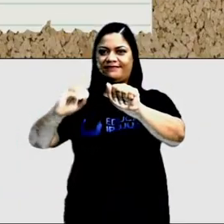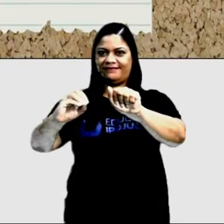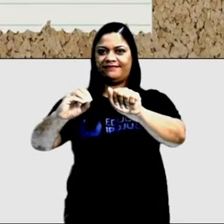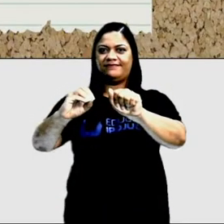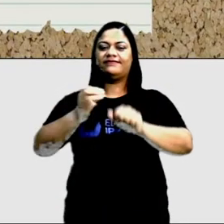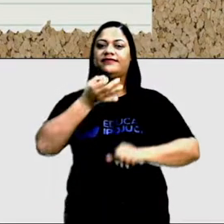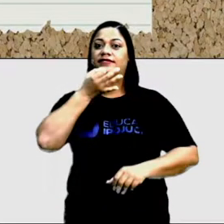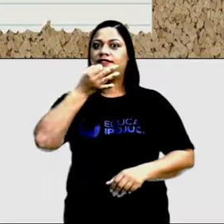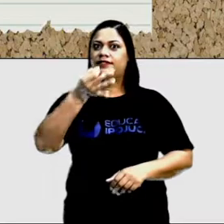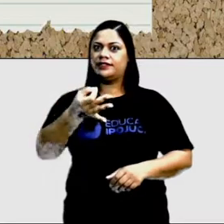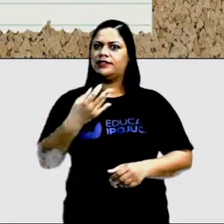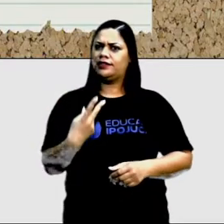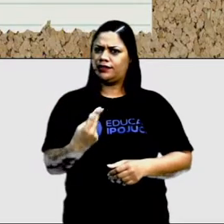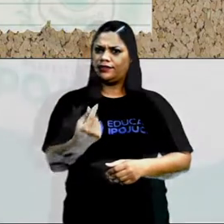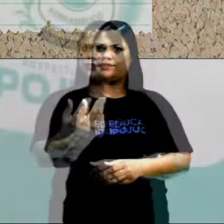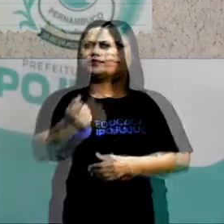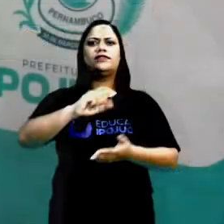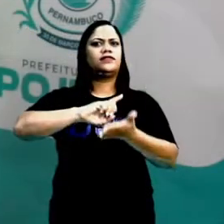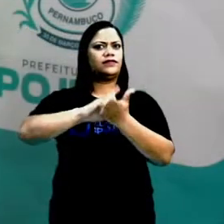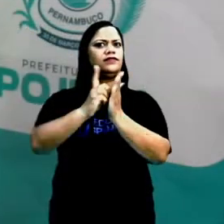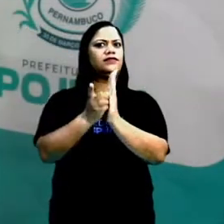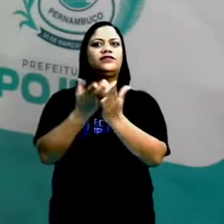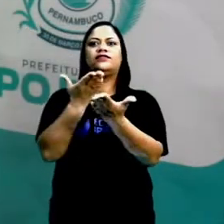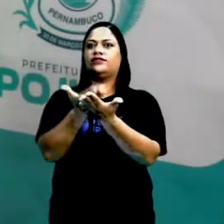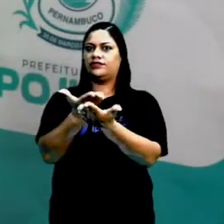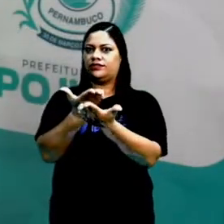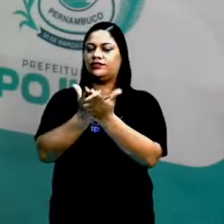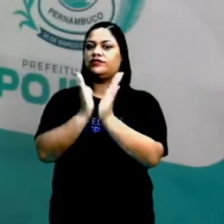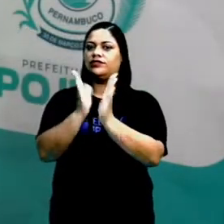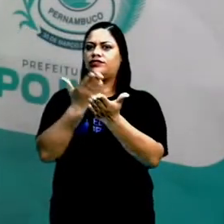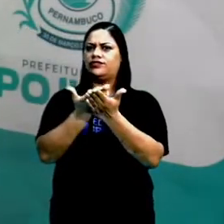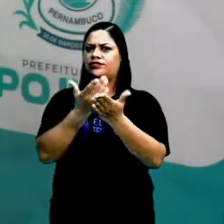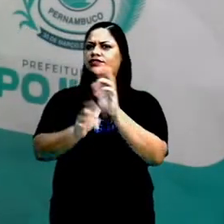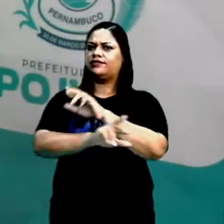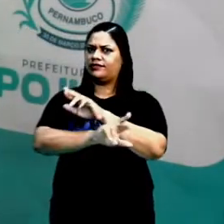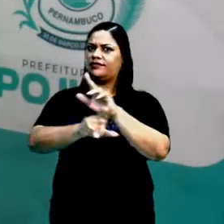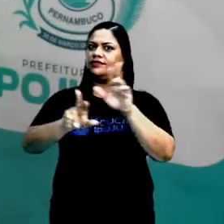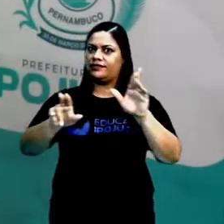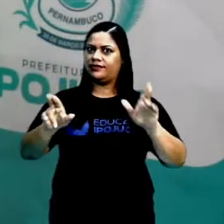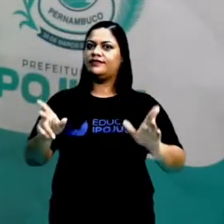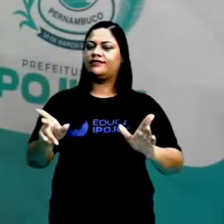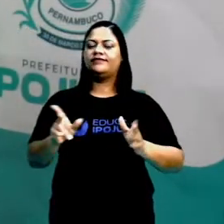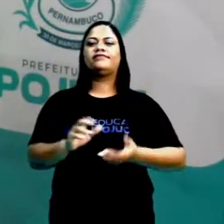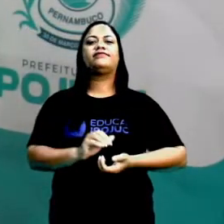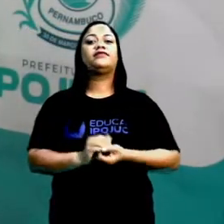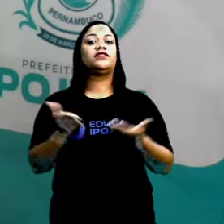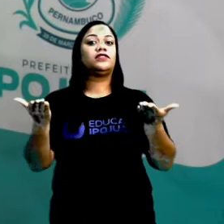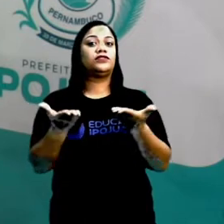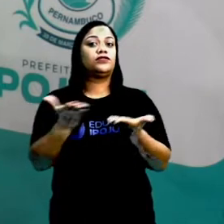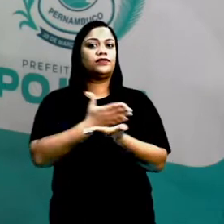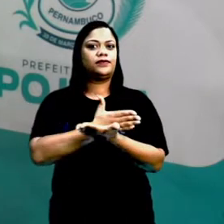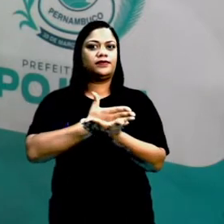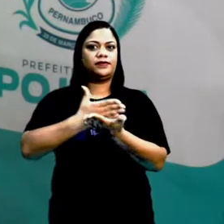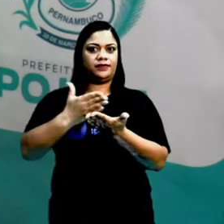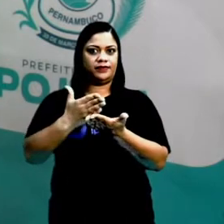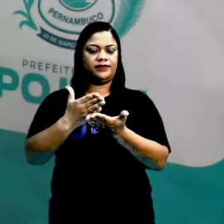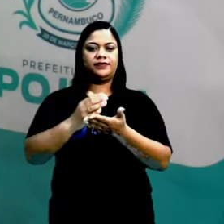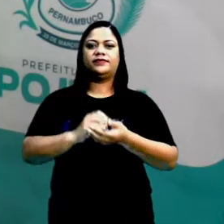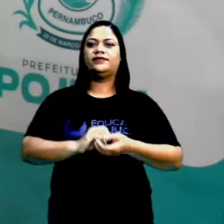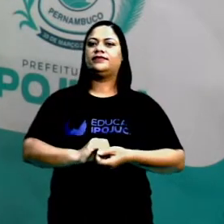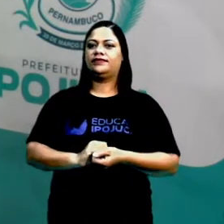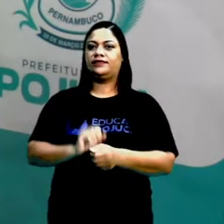está dando continuidade aos gêneros que a gente estamos estudando, né? Já estudamos outros no bimestre passado, e hoje vamos começar com um artigo